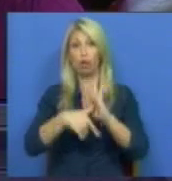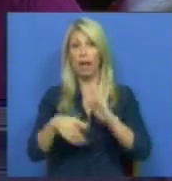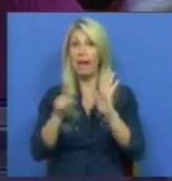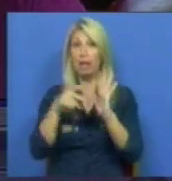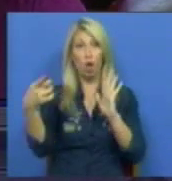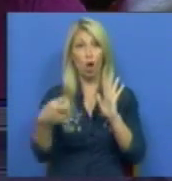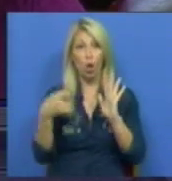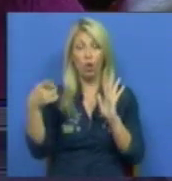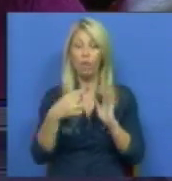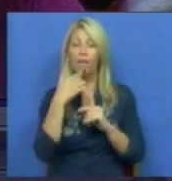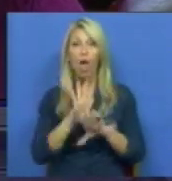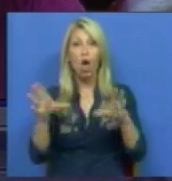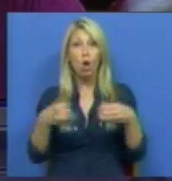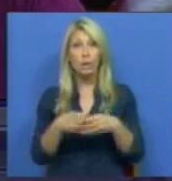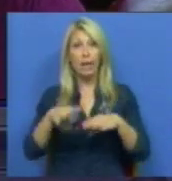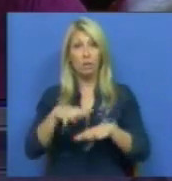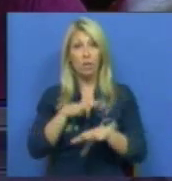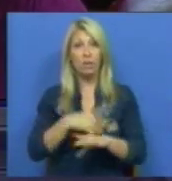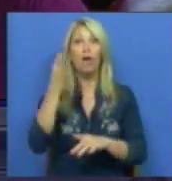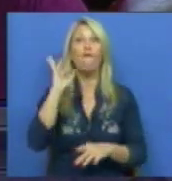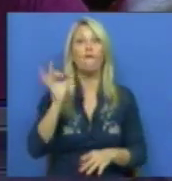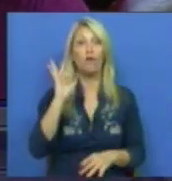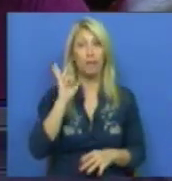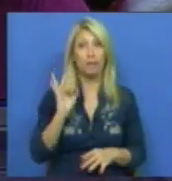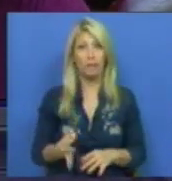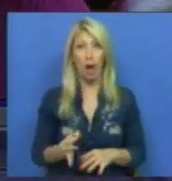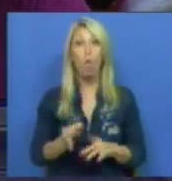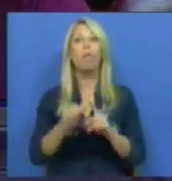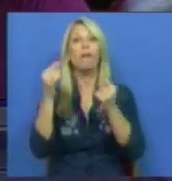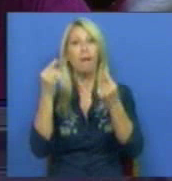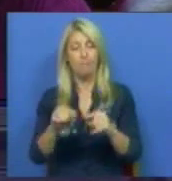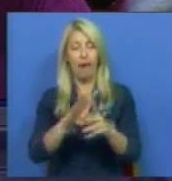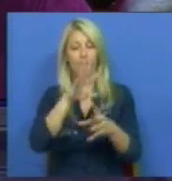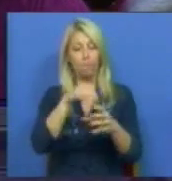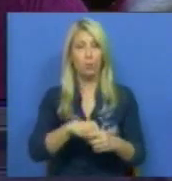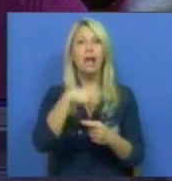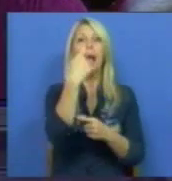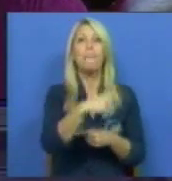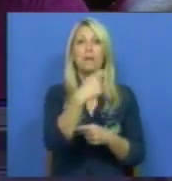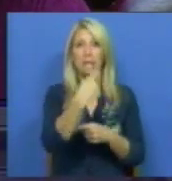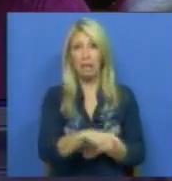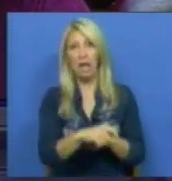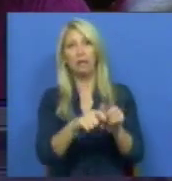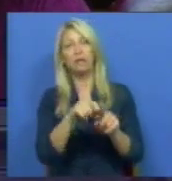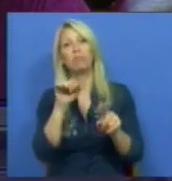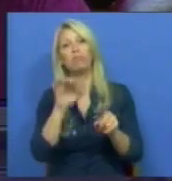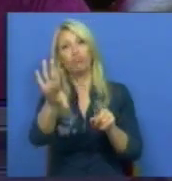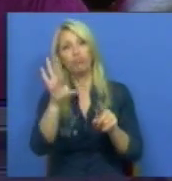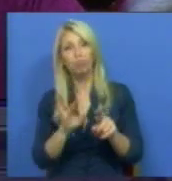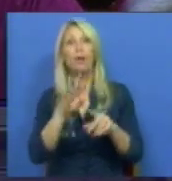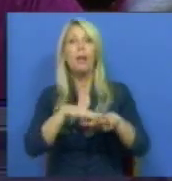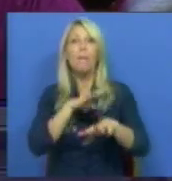9º, temos aqui que o Conselho de Administração da Fundação é composto pelo Presidente, designado pelo membro do